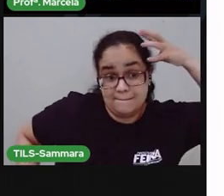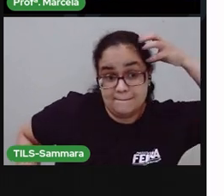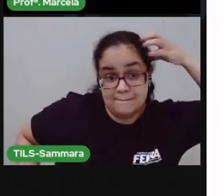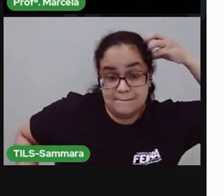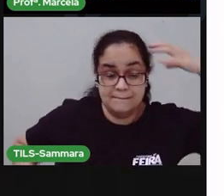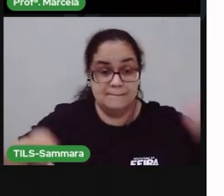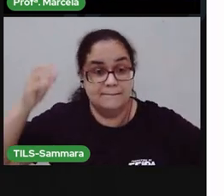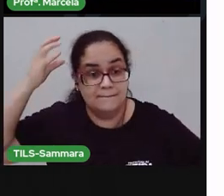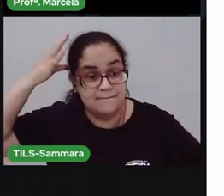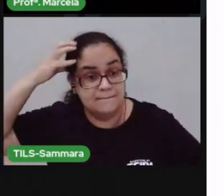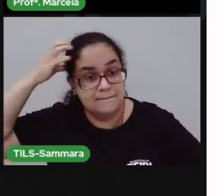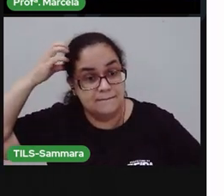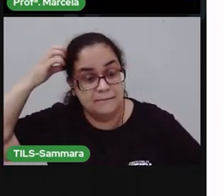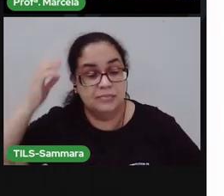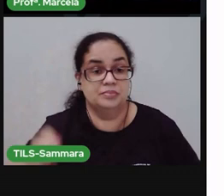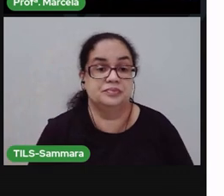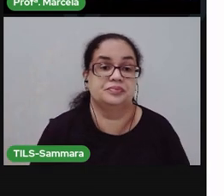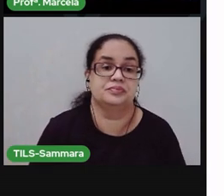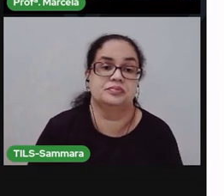Macaco.